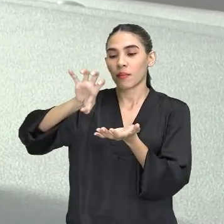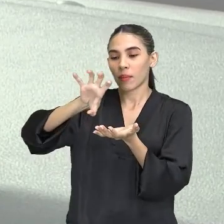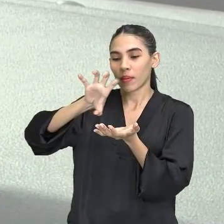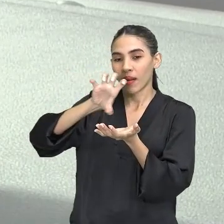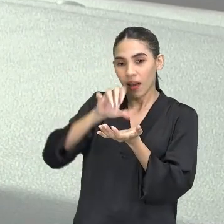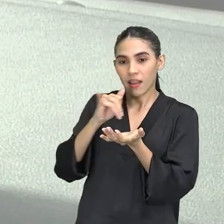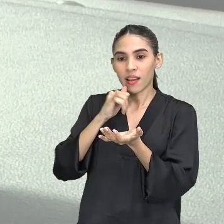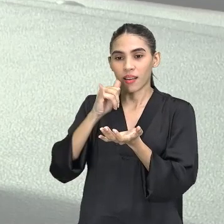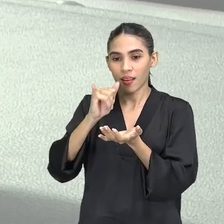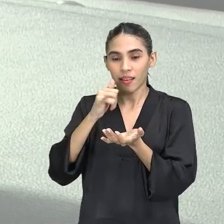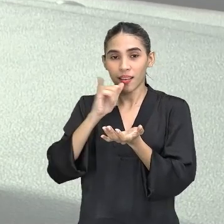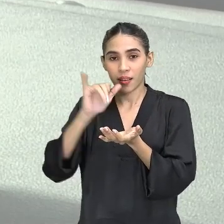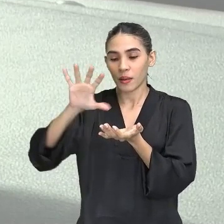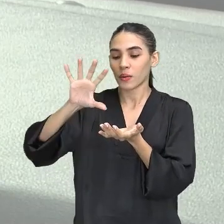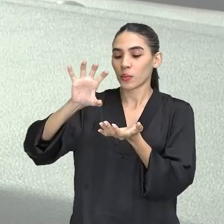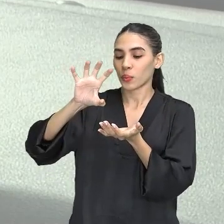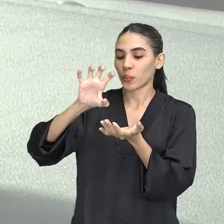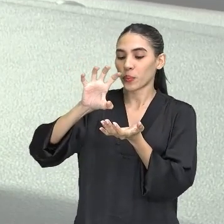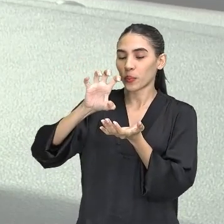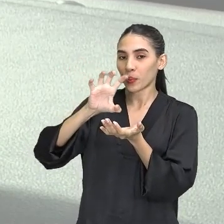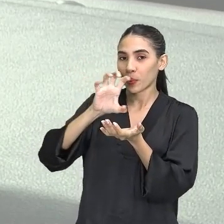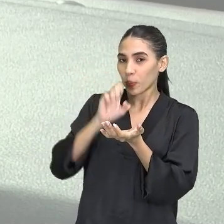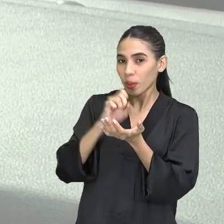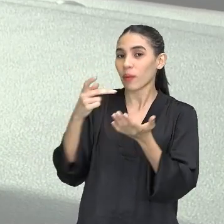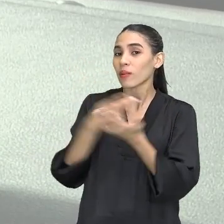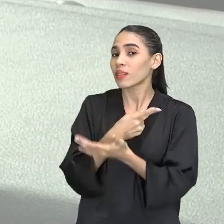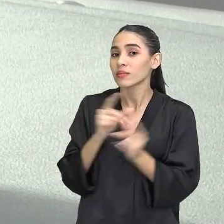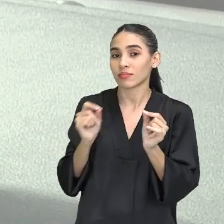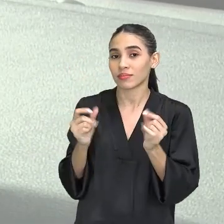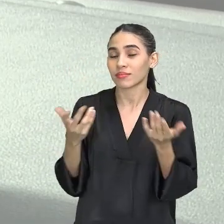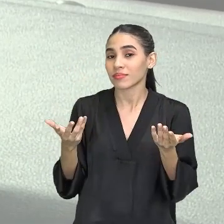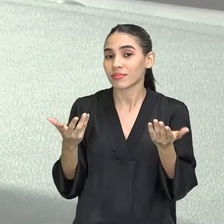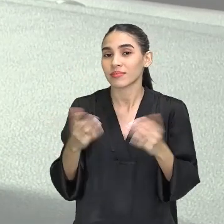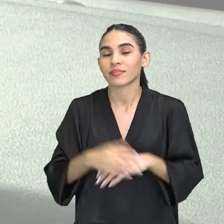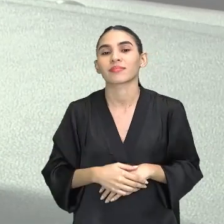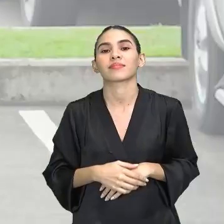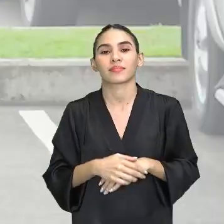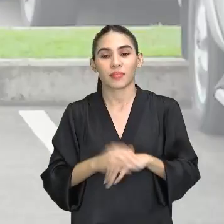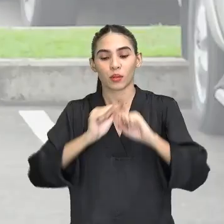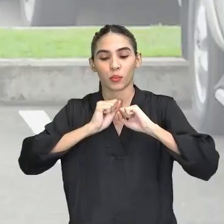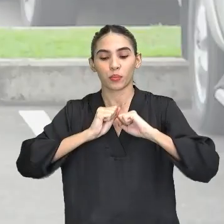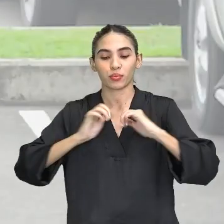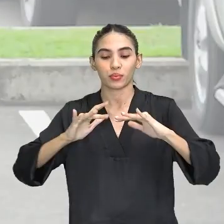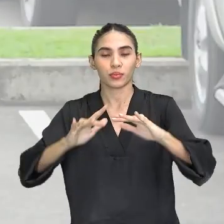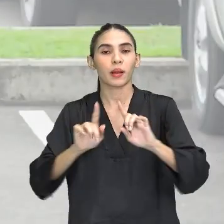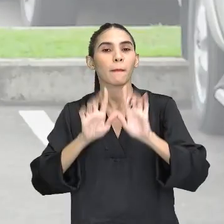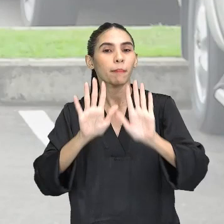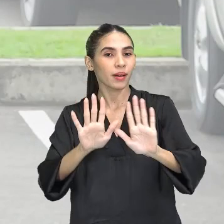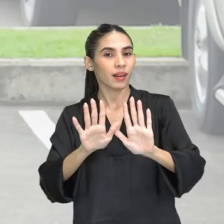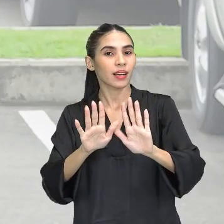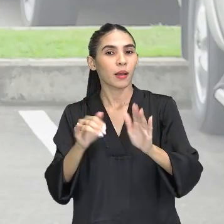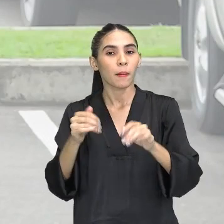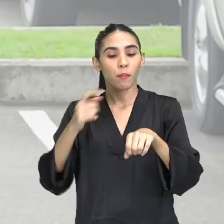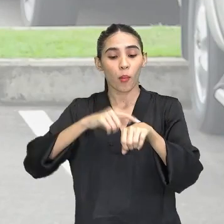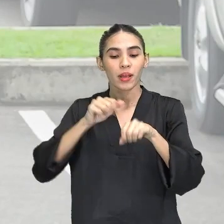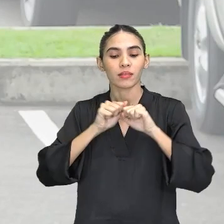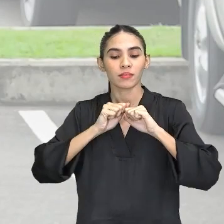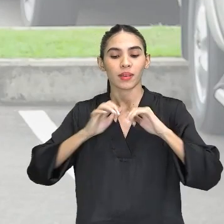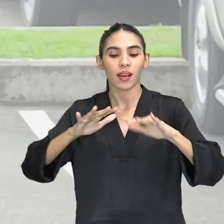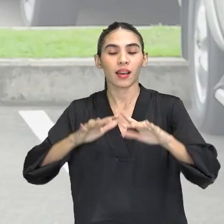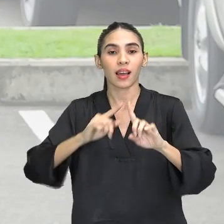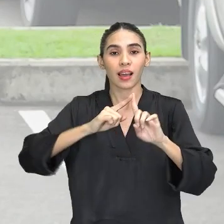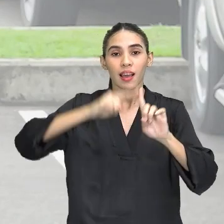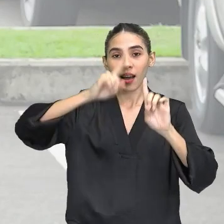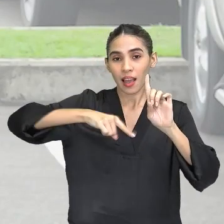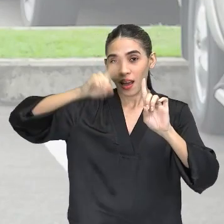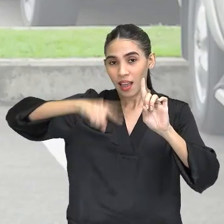energia. Absorvendo essa energia, o que acontece? Eles vão reemitir. Mas só que quando eles vão reemitir, as ondas já